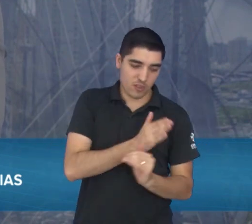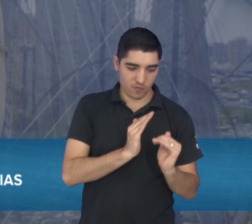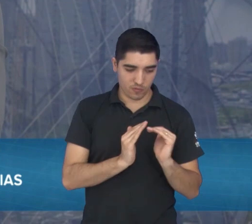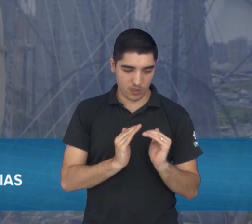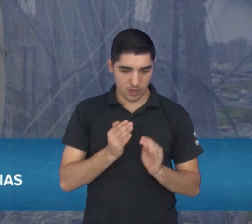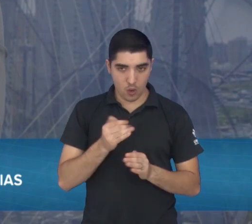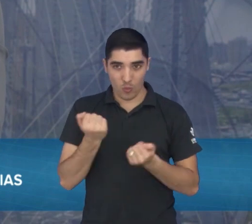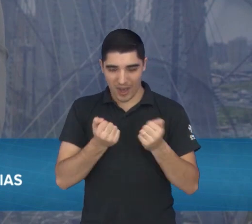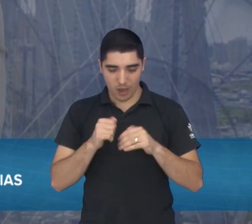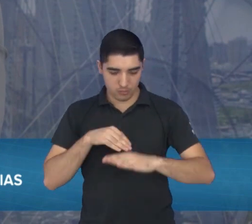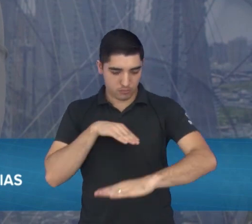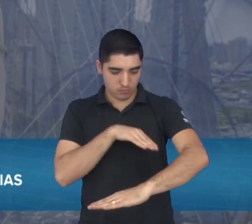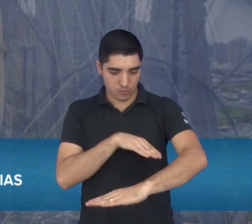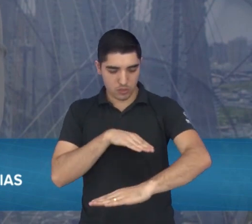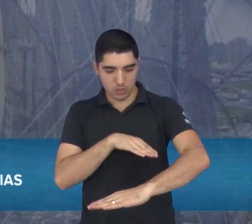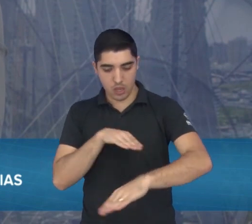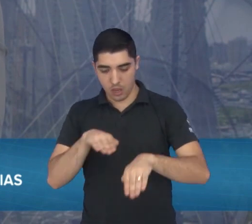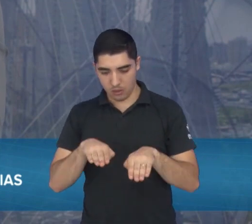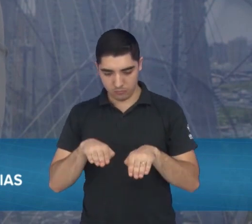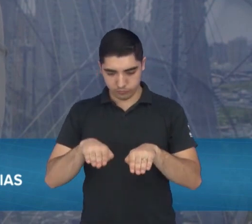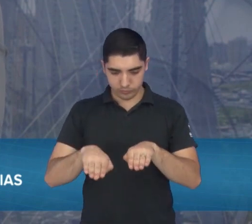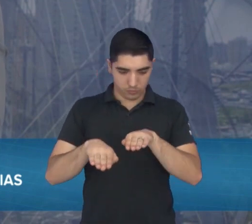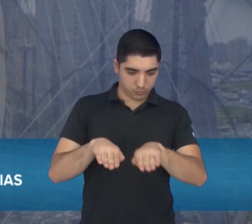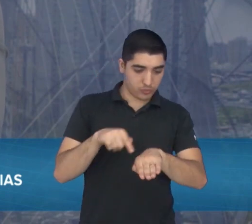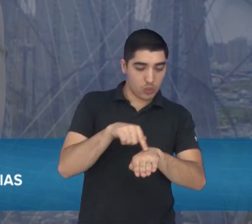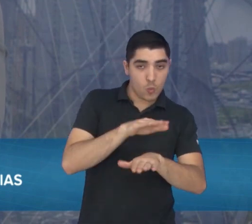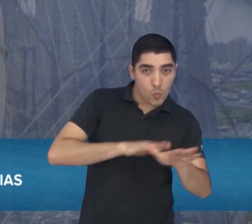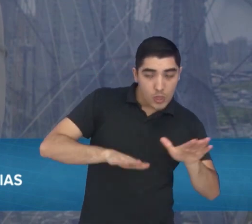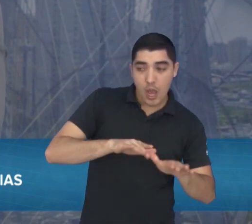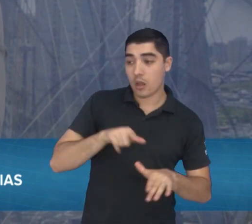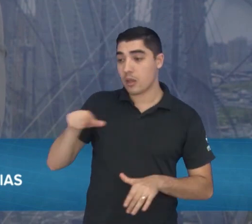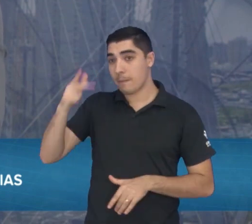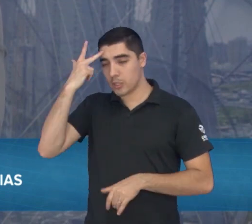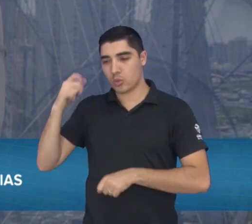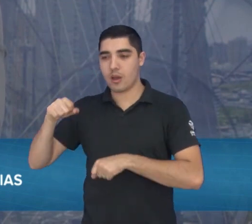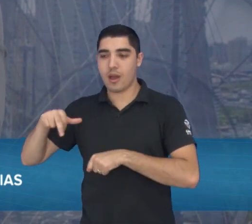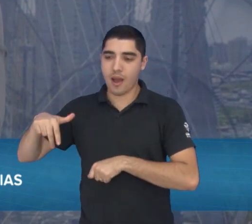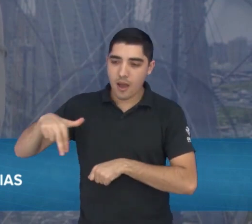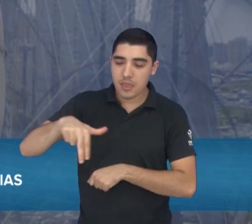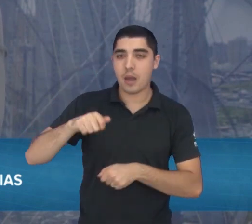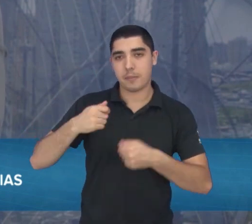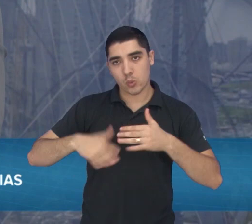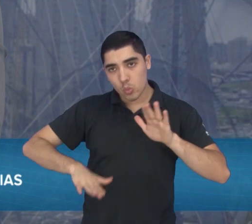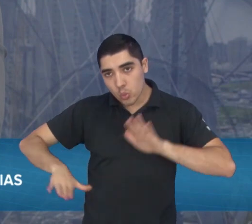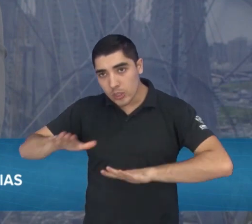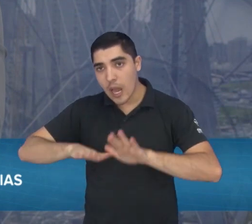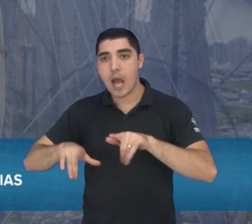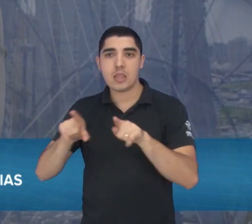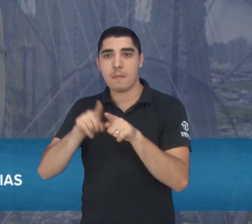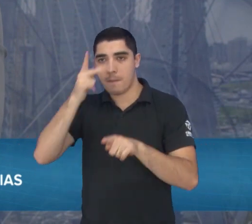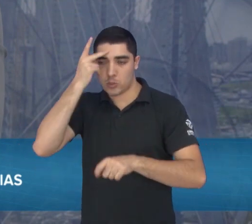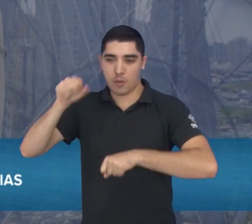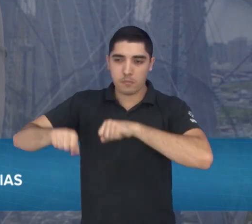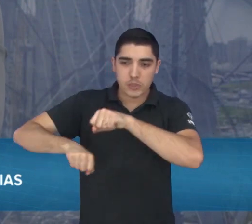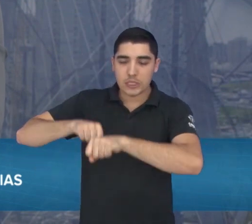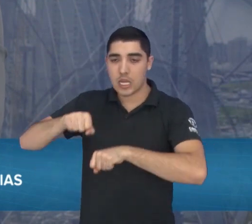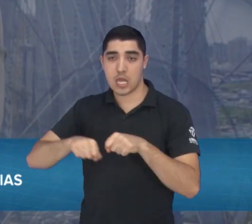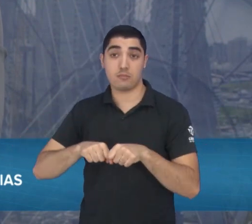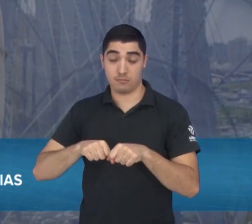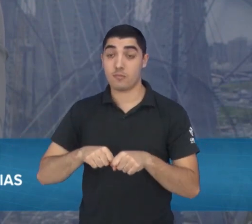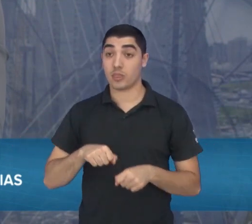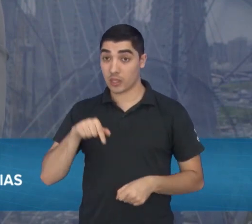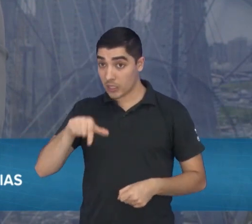com os pedestres, ciclistas. Também é um cuidado que a gente tem que ter para que você não possa vir ter aborrecimento, que infelizmente vem